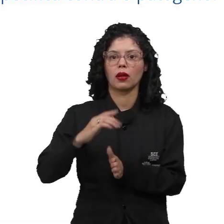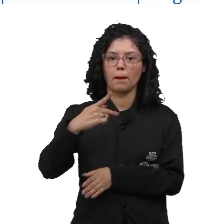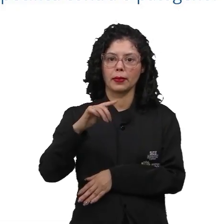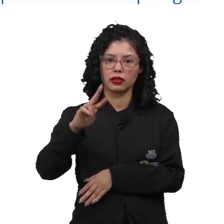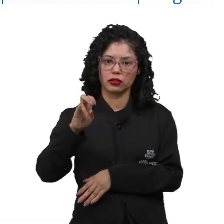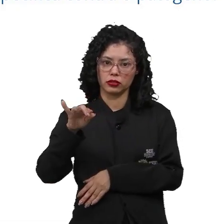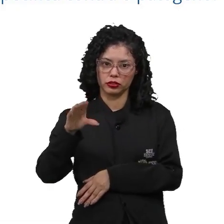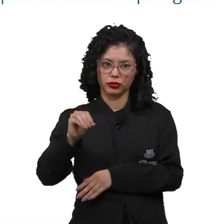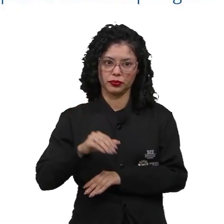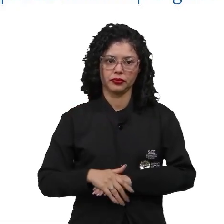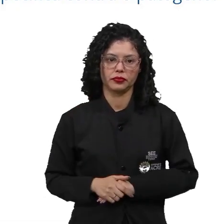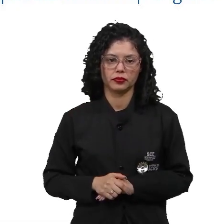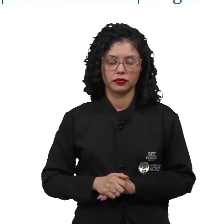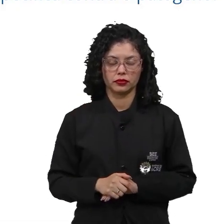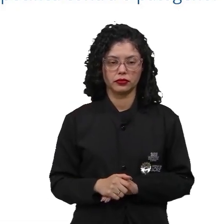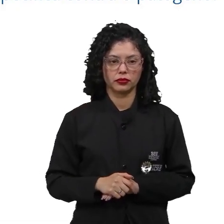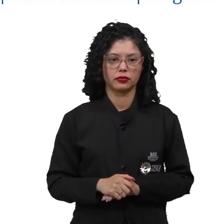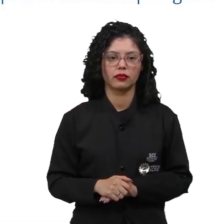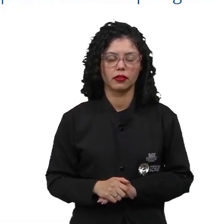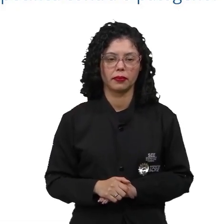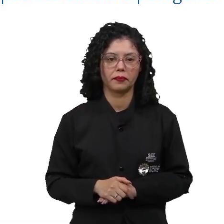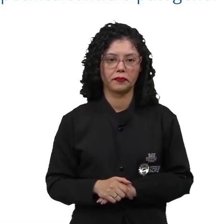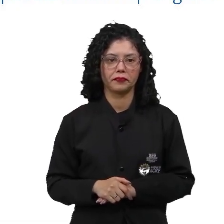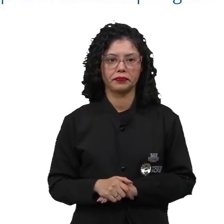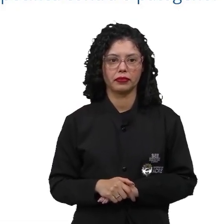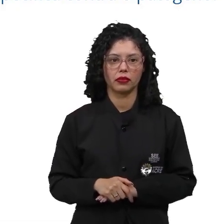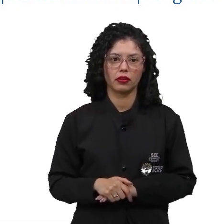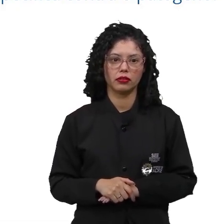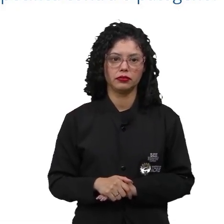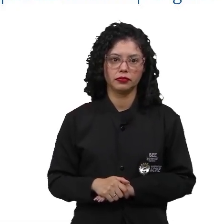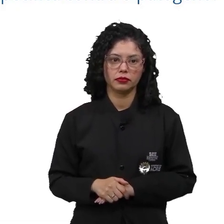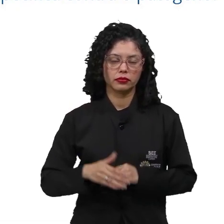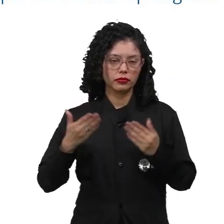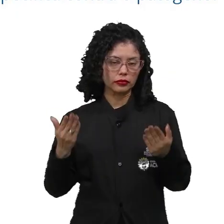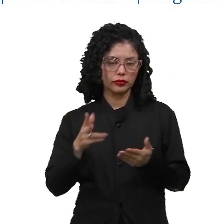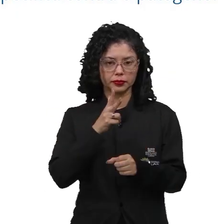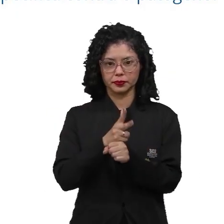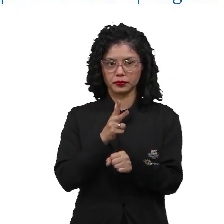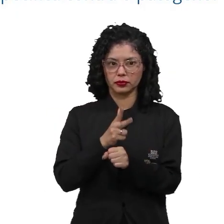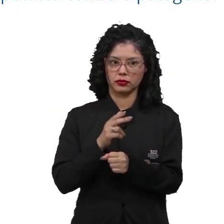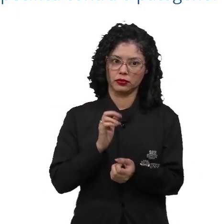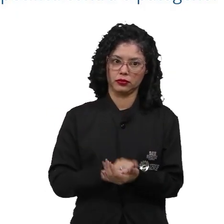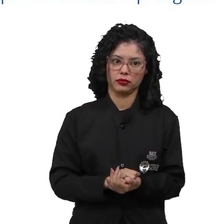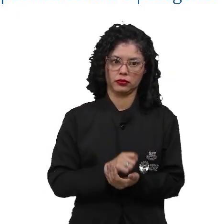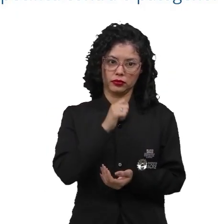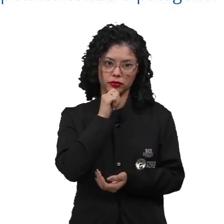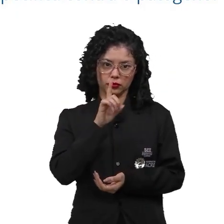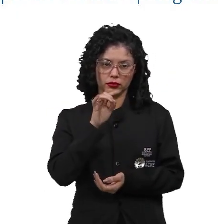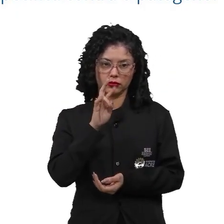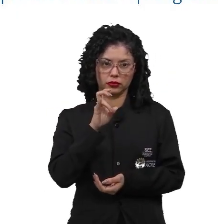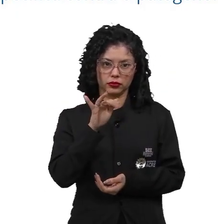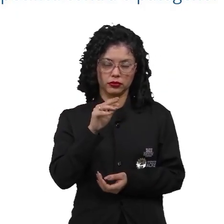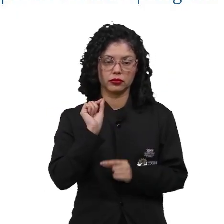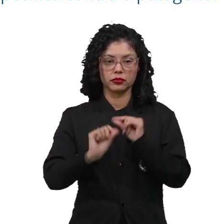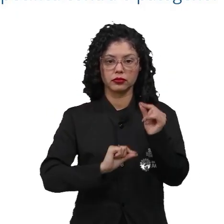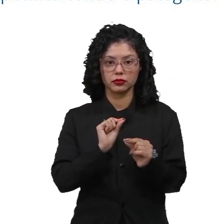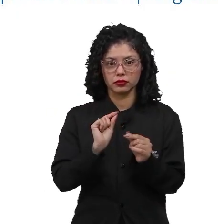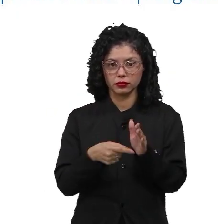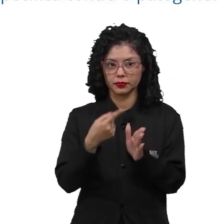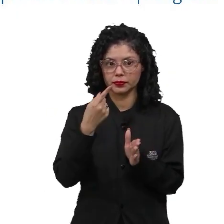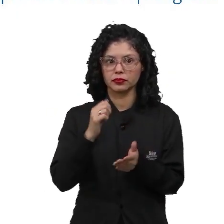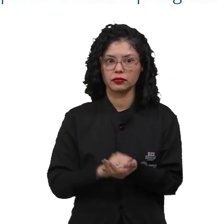esse patógeno. Então, vamos ver aqui o vídeo. Então, aqui, ó, as células dendríticas, elas vão o quê? Elas vão